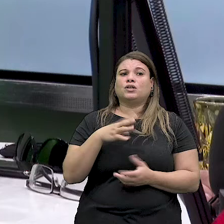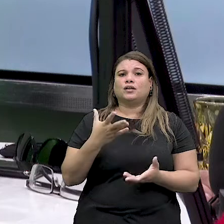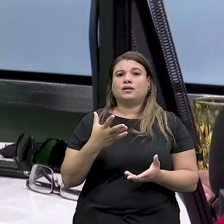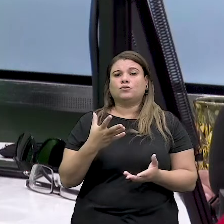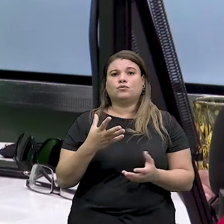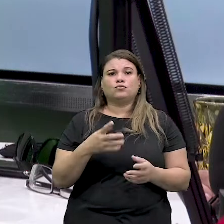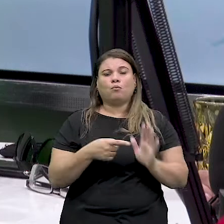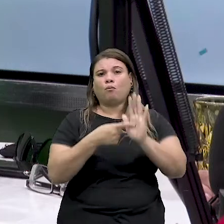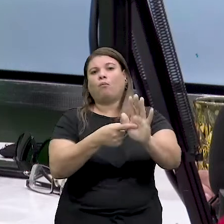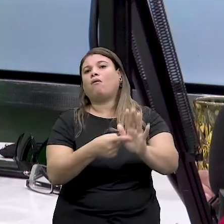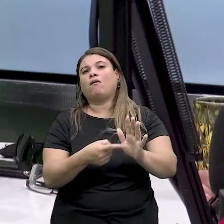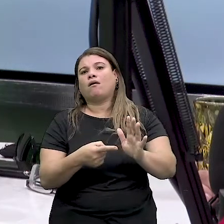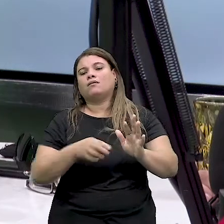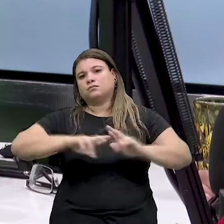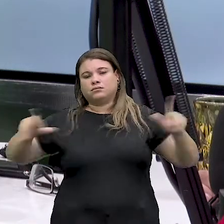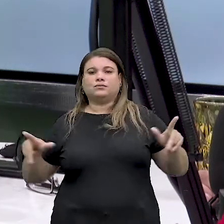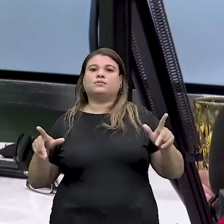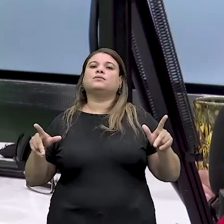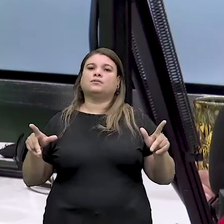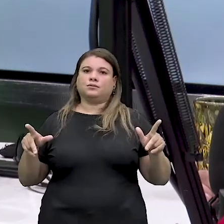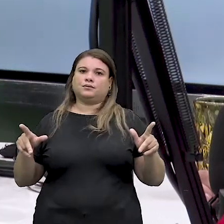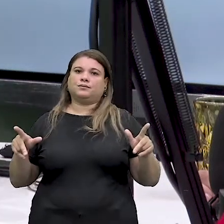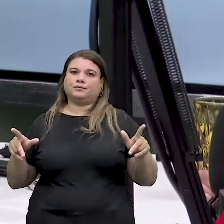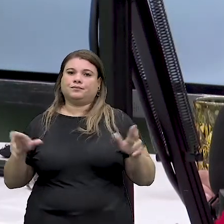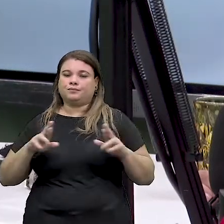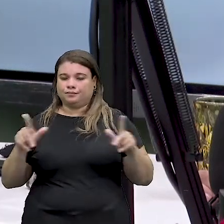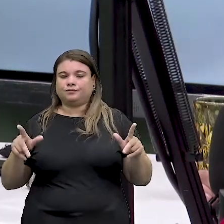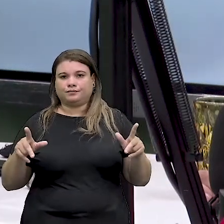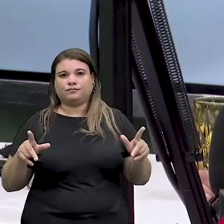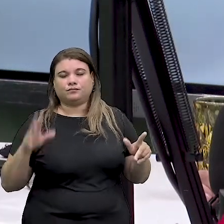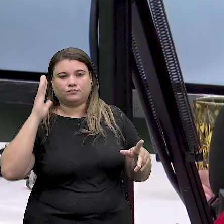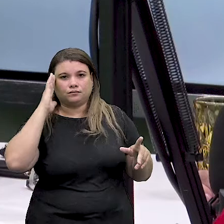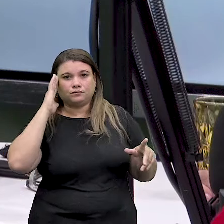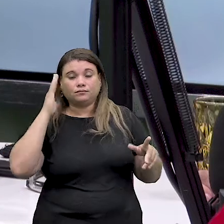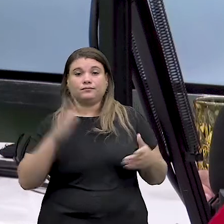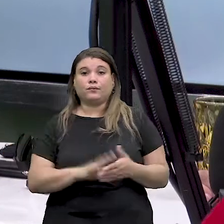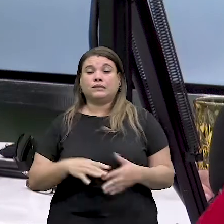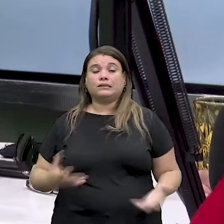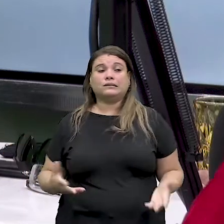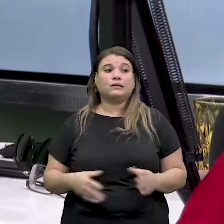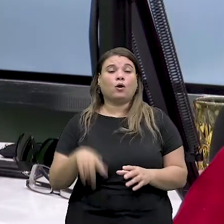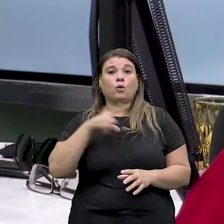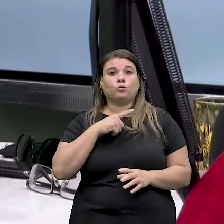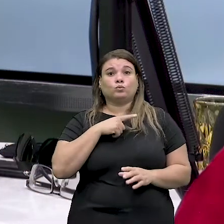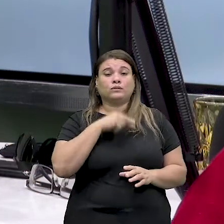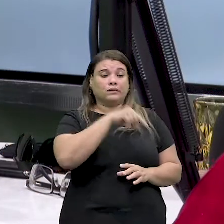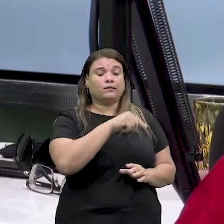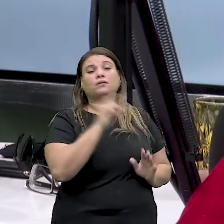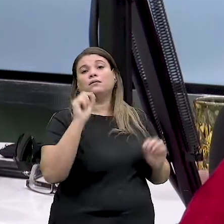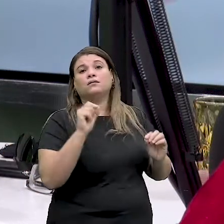isso facilitou o comércio e foi criando essas regras. E aí, os países perceberam que quanto mais essas